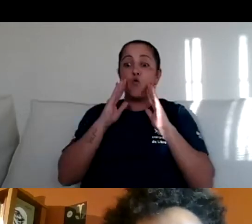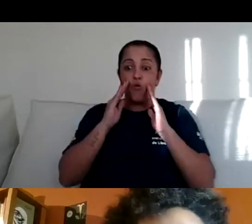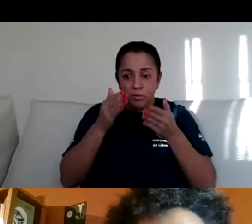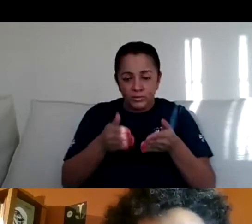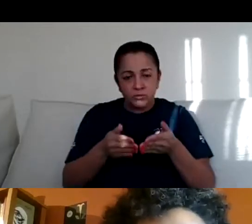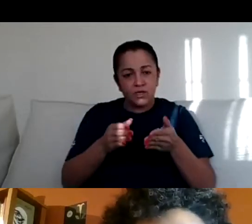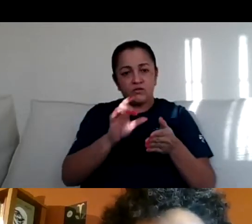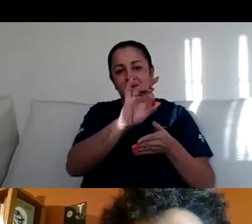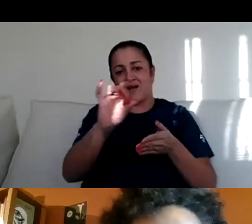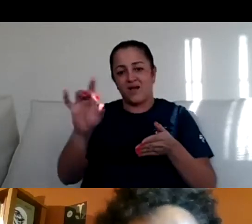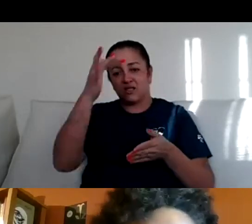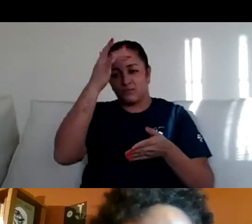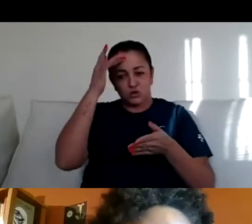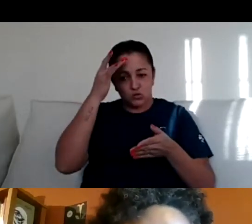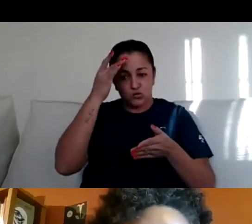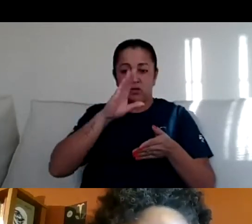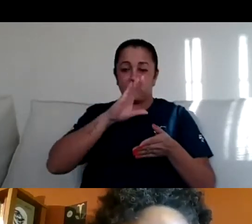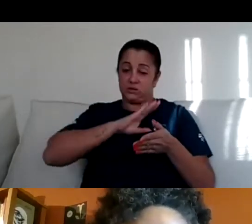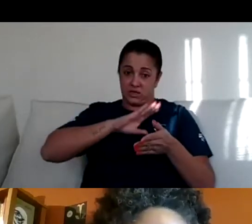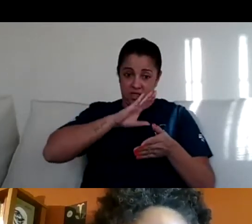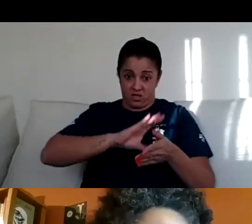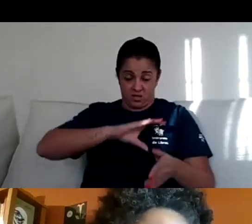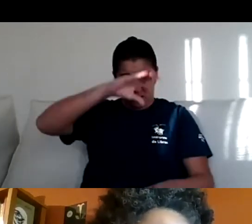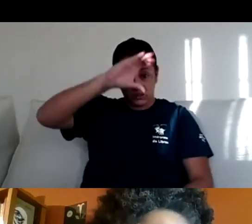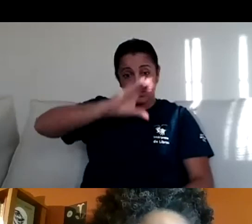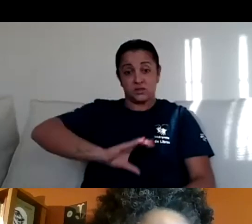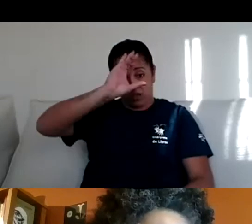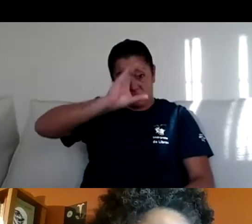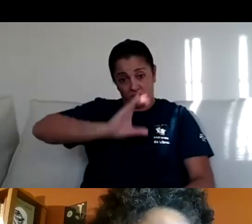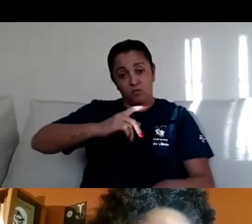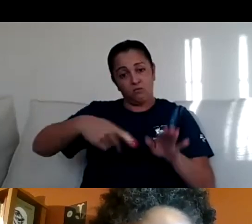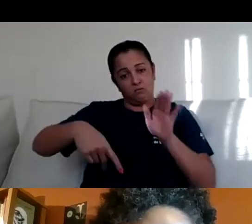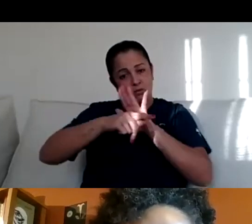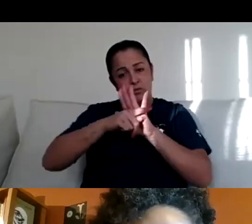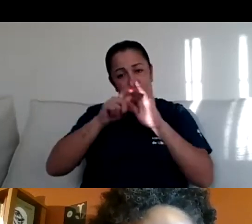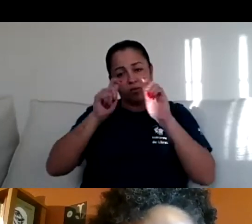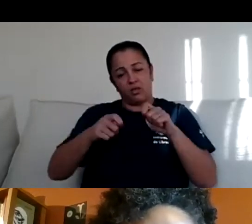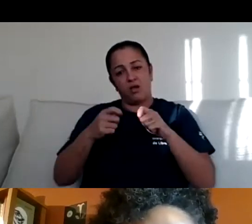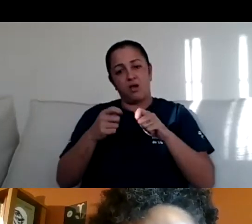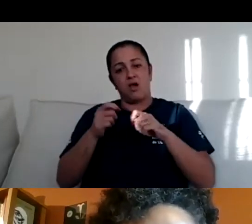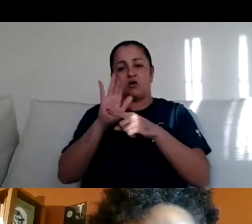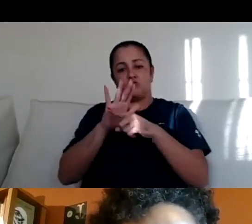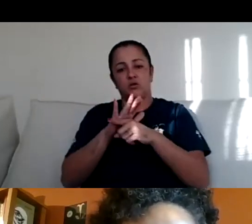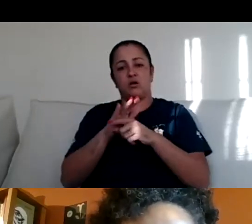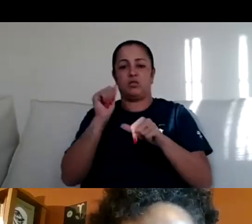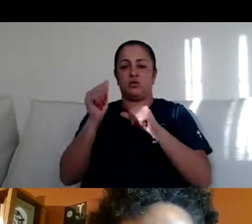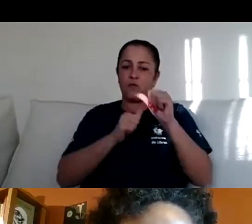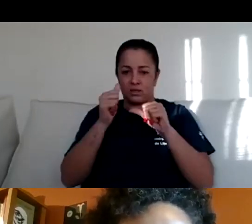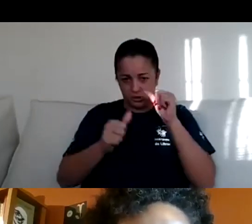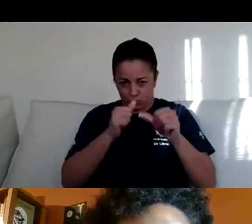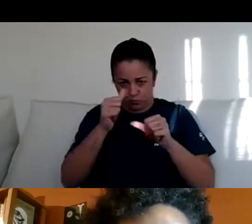com a transformação da sociedade é que pode, de fato, levar a essa transformação, né?